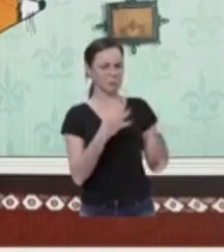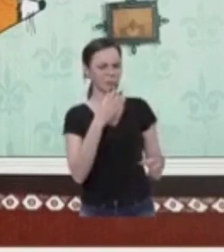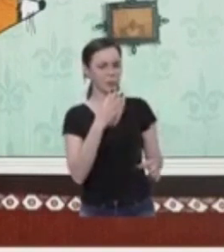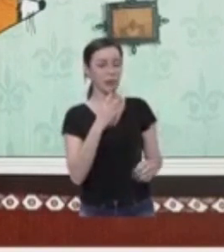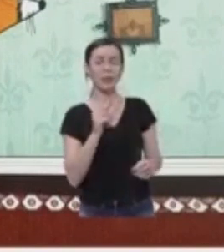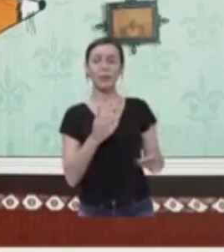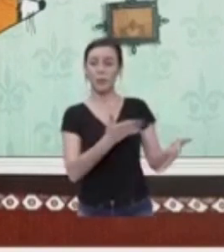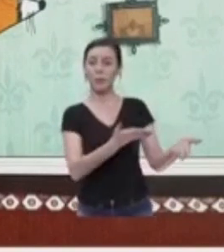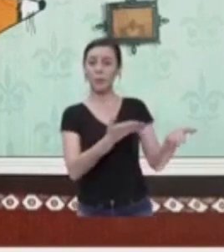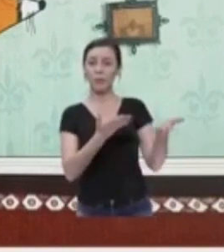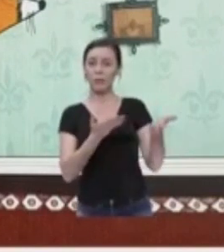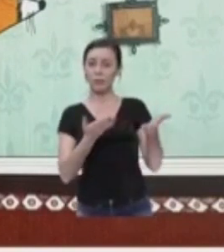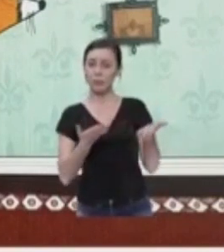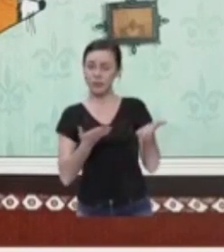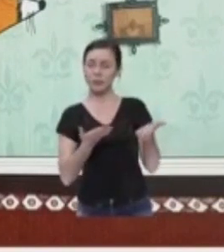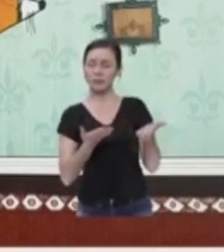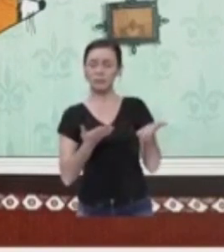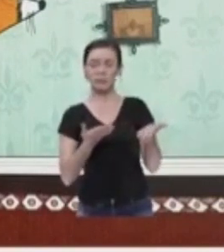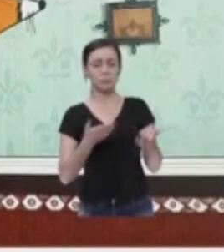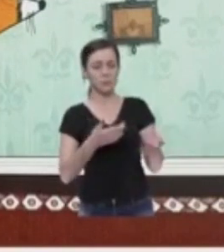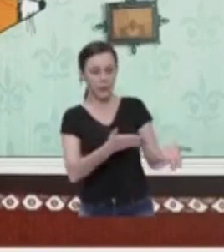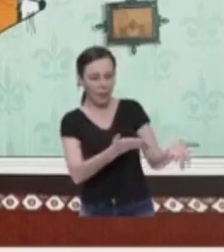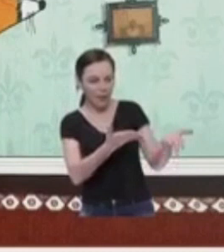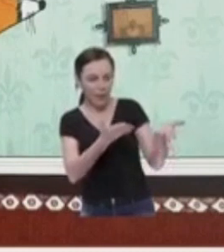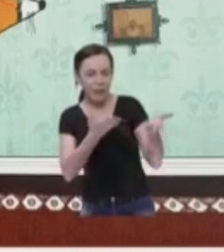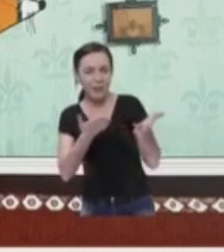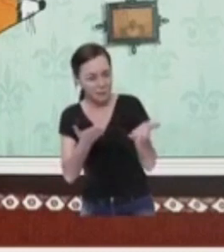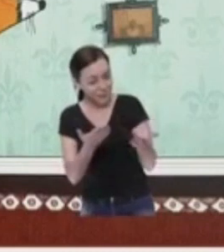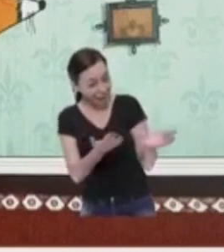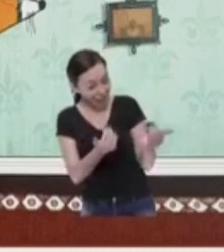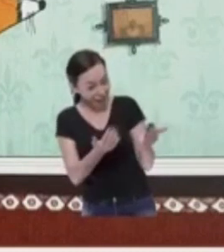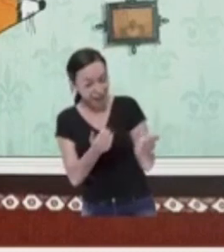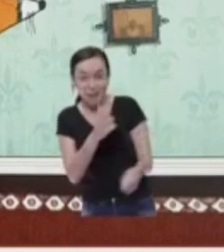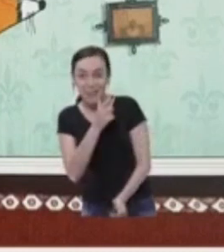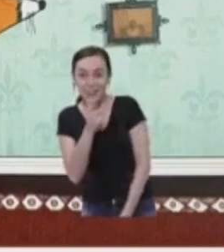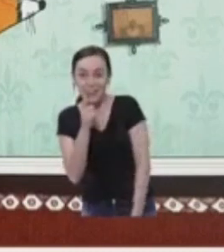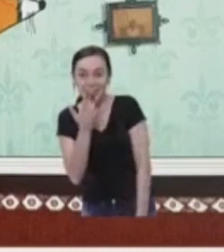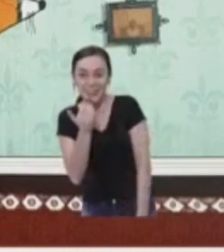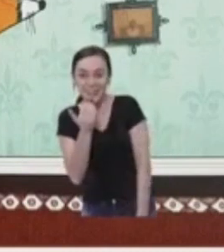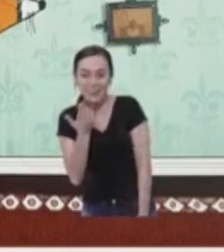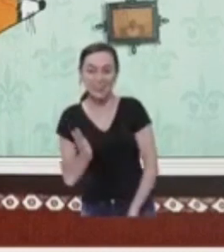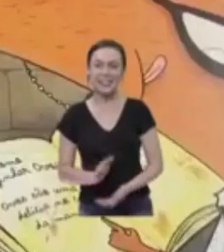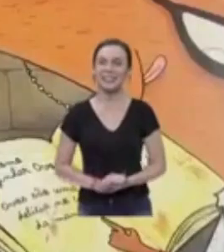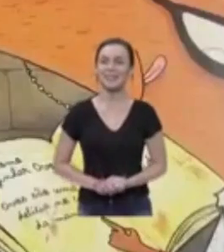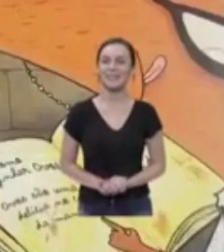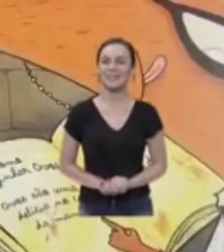com o convidado não foi diferente. Convidou-o logo para um lanchinho.